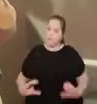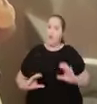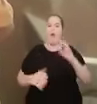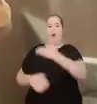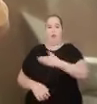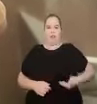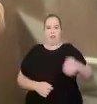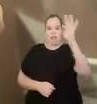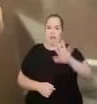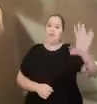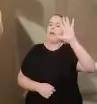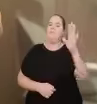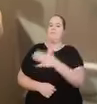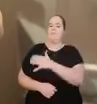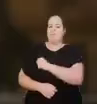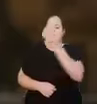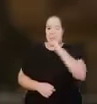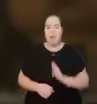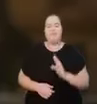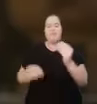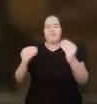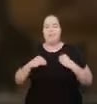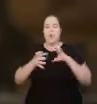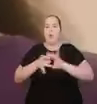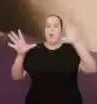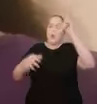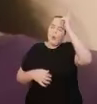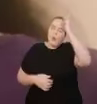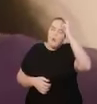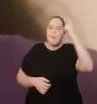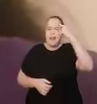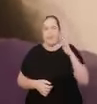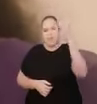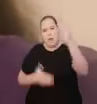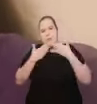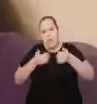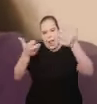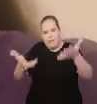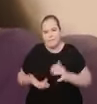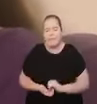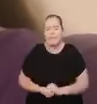Cidadania, Governo Federal, Pátria Amada Brasil. Deu muita liberdade para pensar num futuro melhor, né?